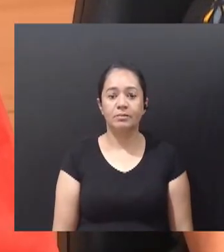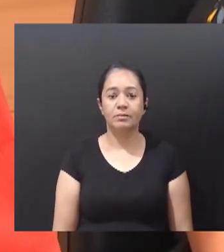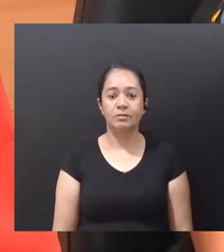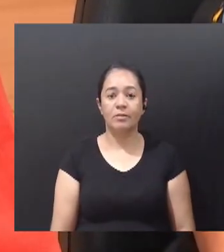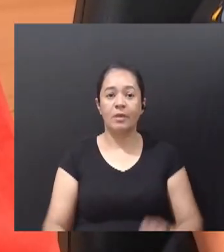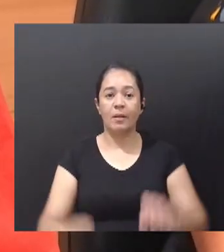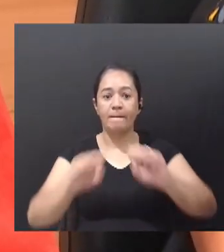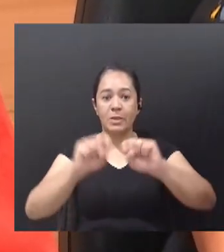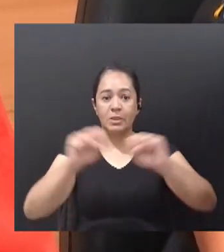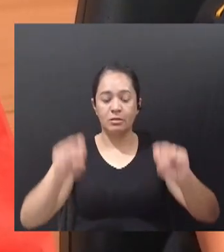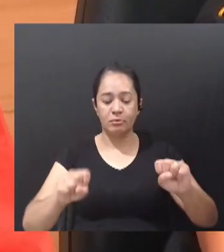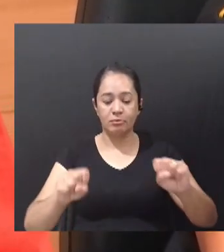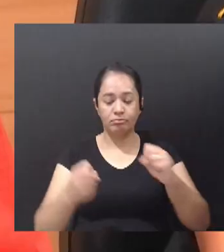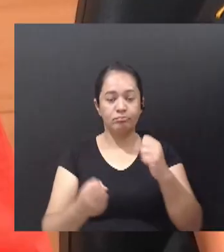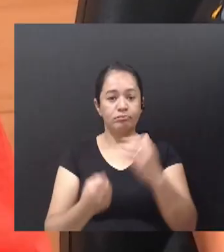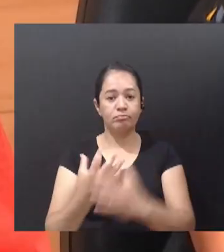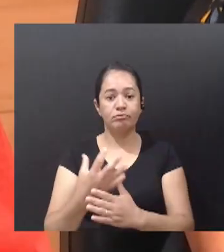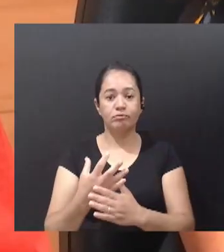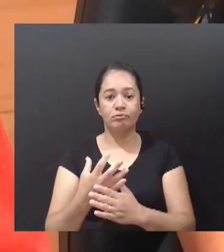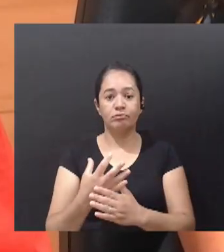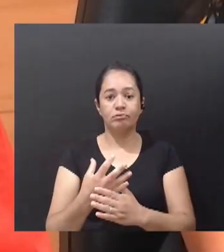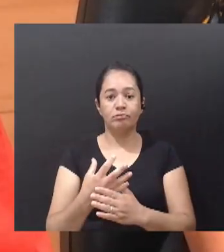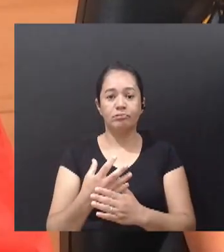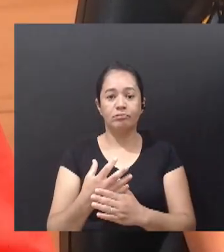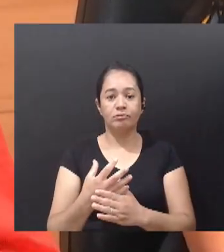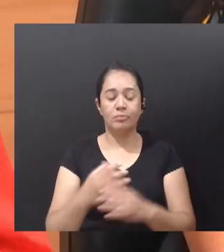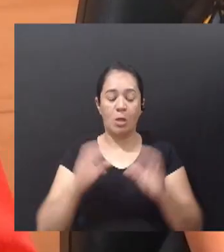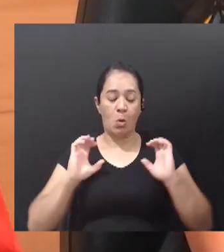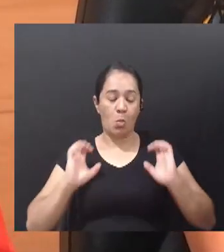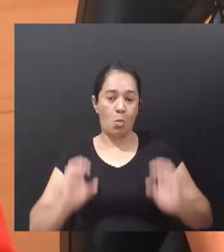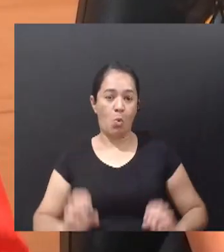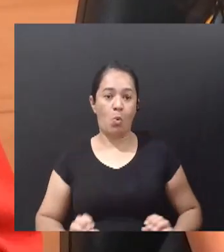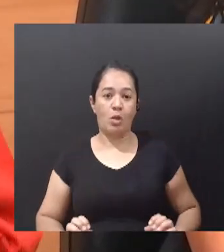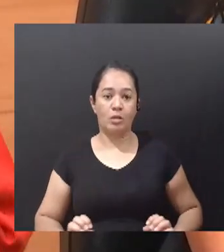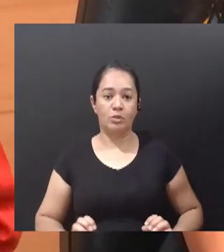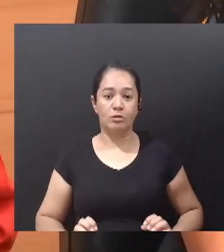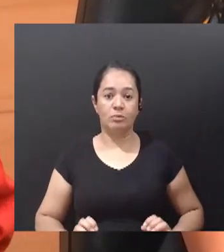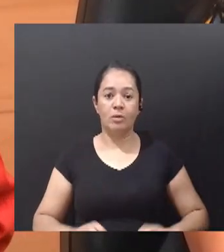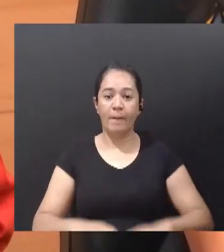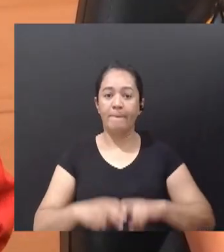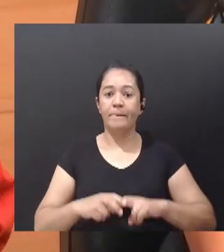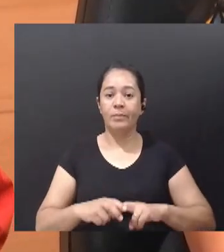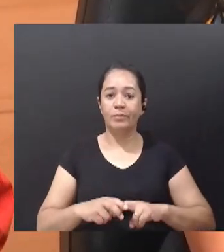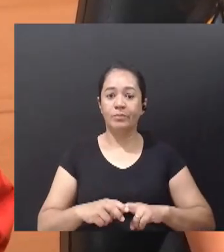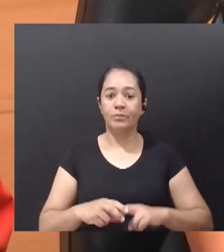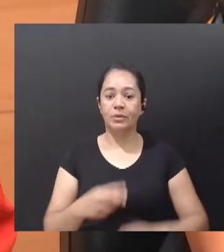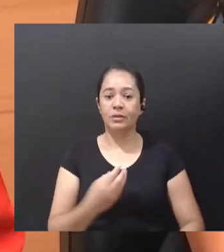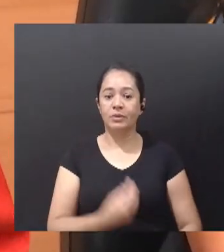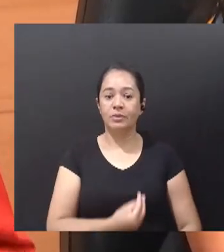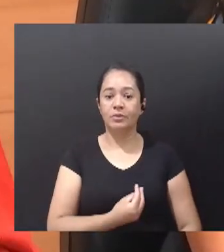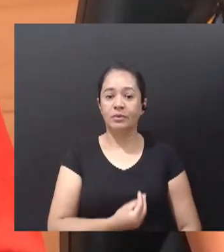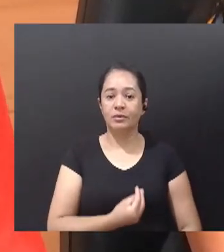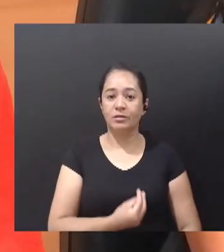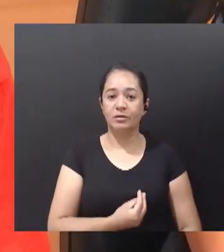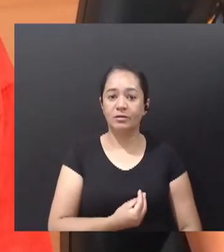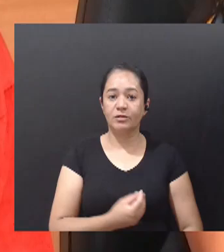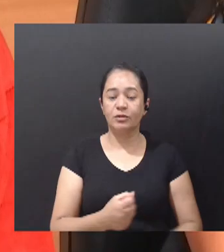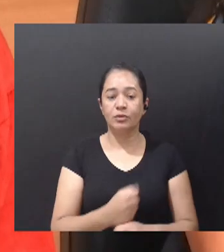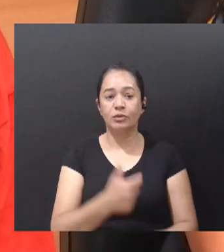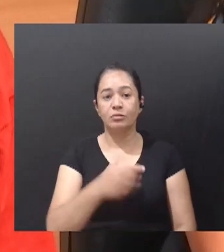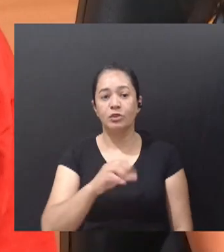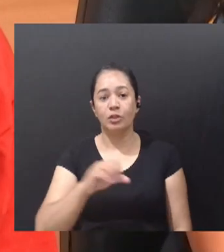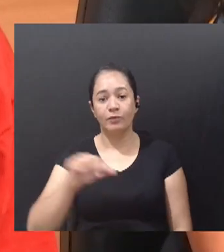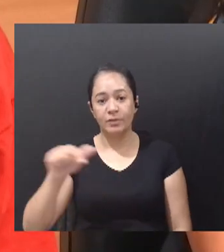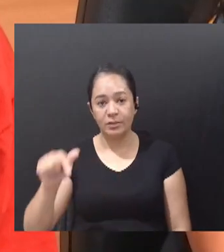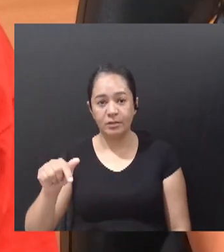sistematizaram um postulado ético. Por isso se chama Sobrevivendo no Inferno, de 97. Por isso aqui